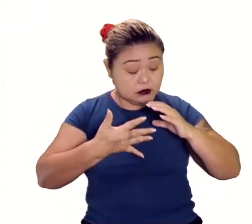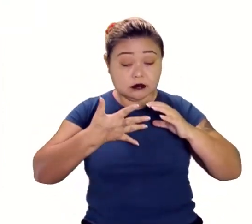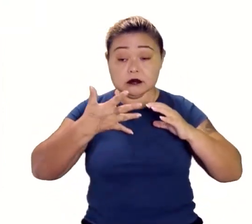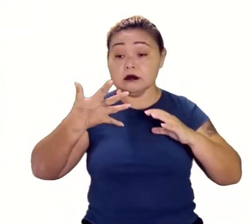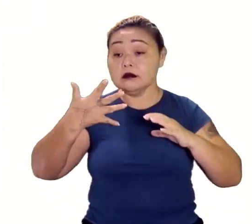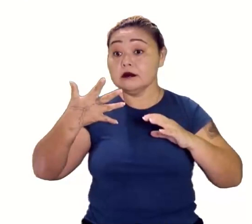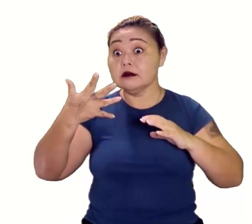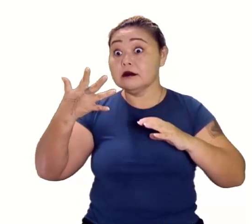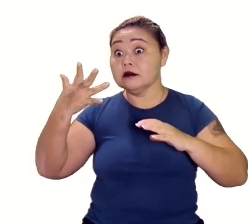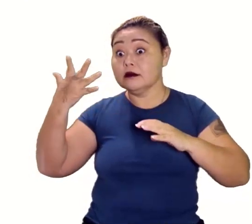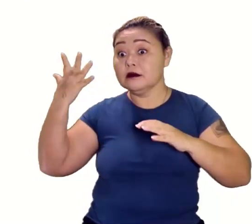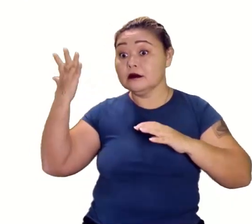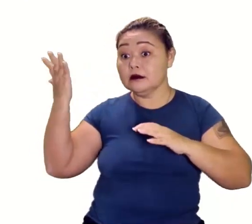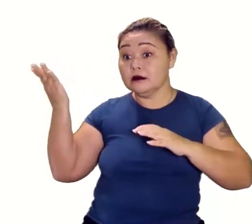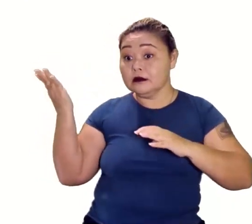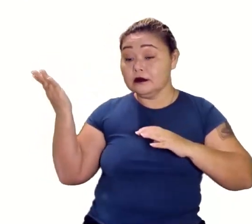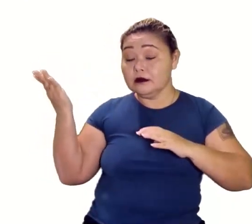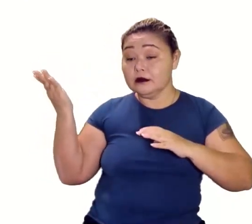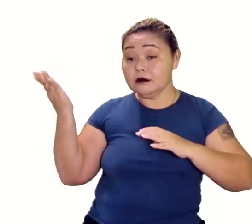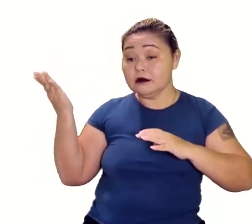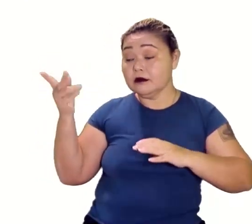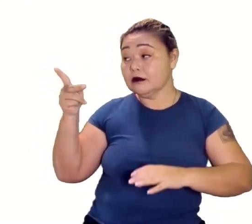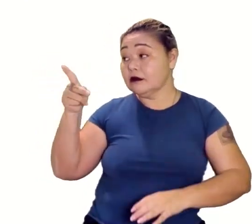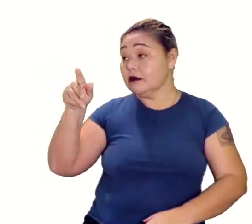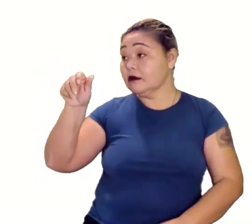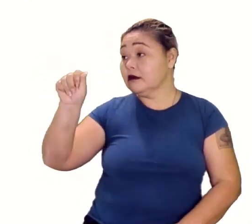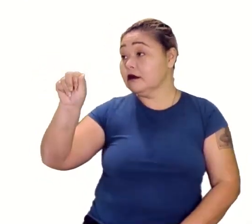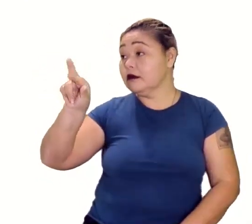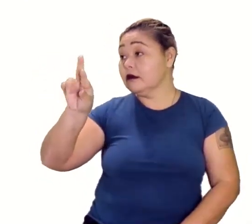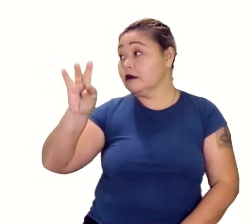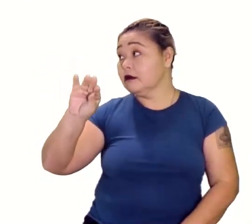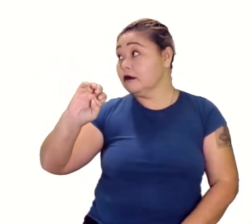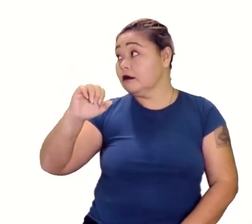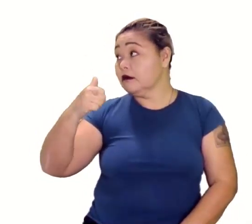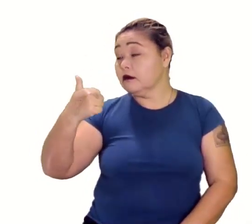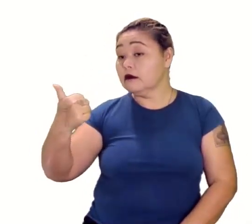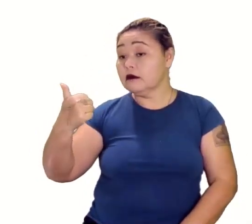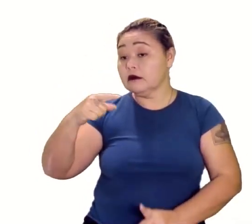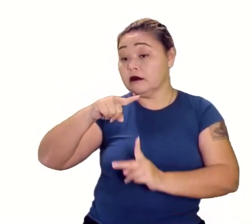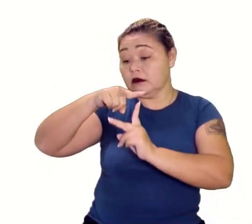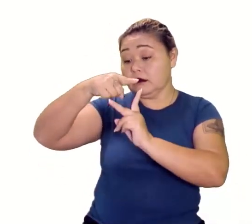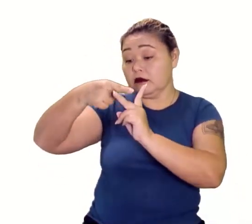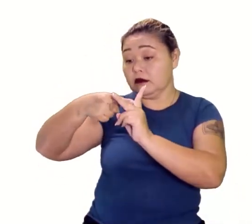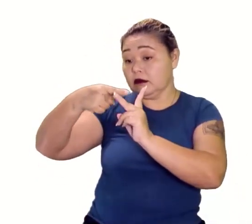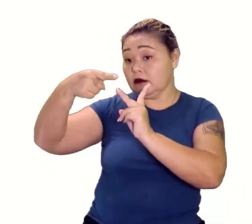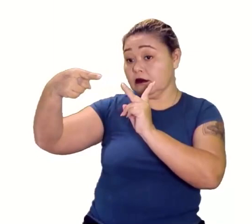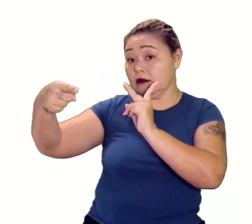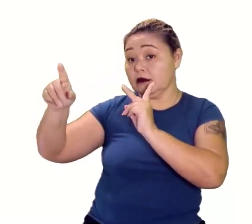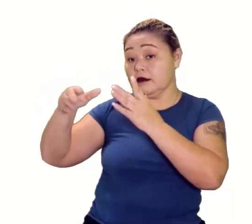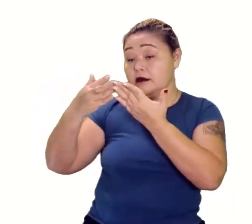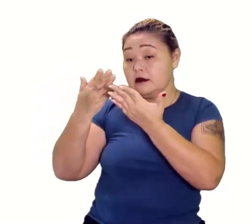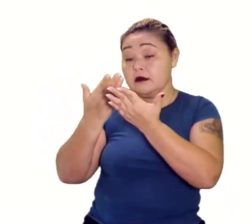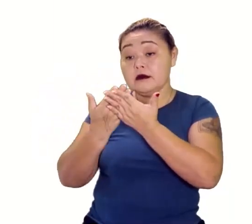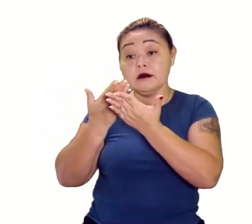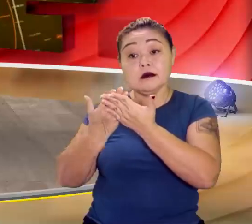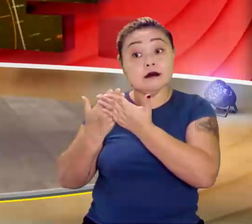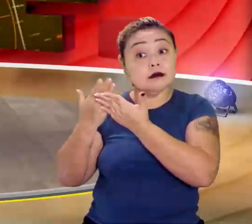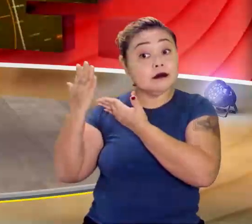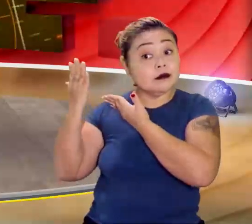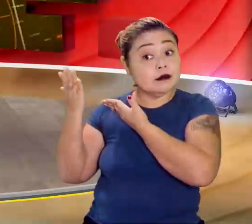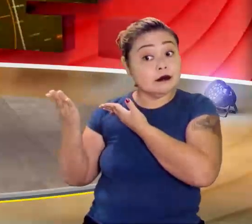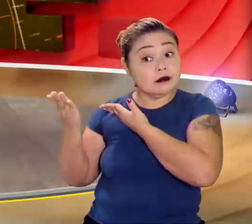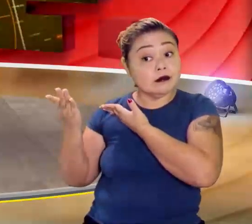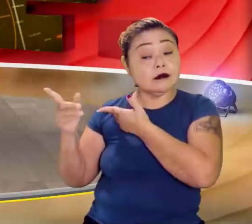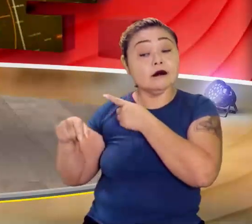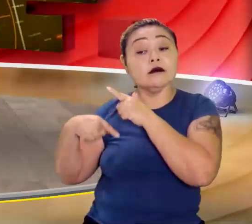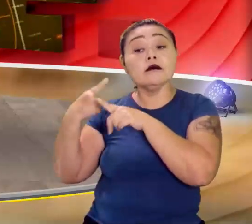mágica, nós temos a parte 1 de radiciação. E vem com a gente no estudo das raízes. E aí fica